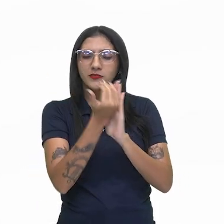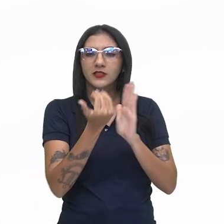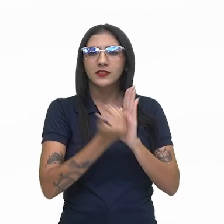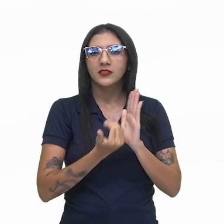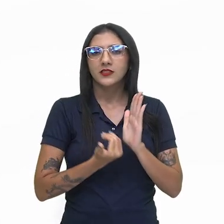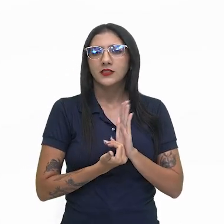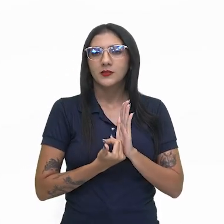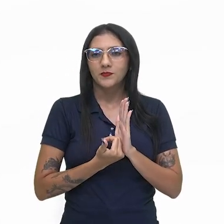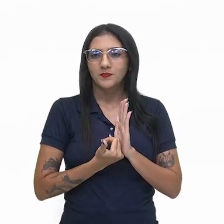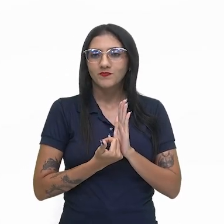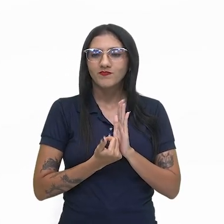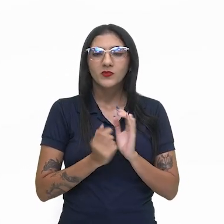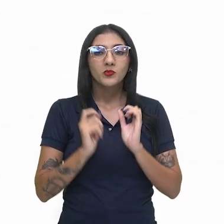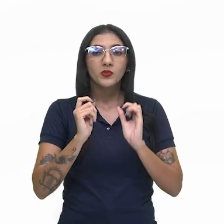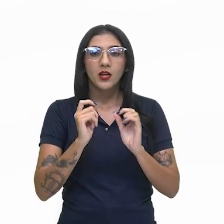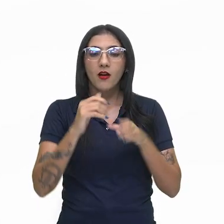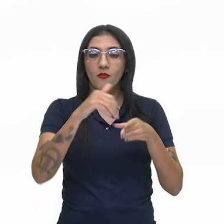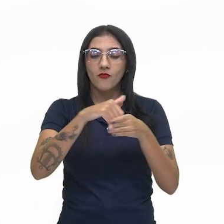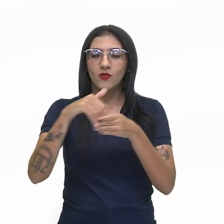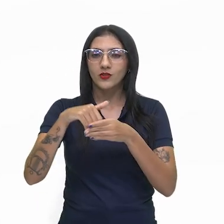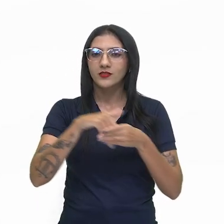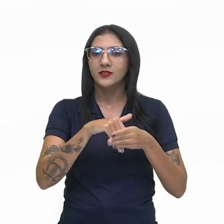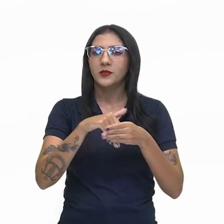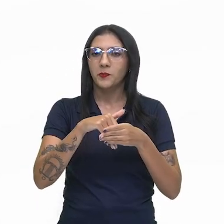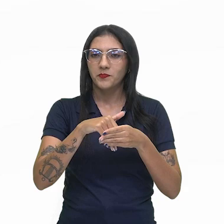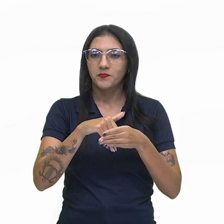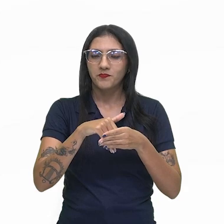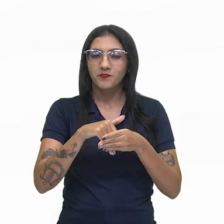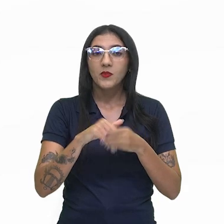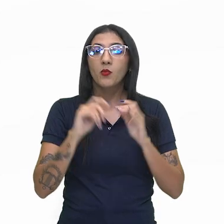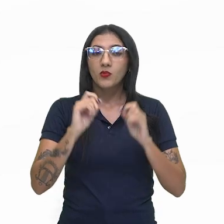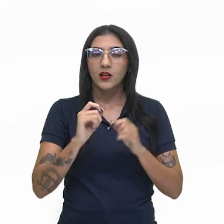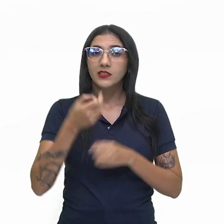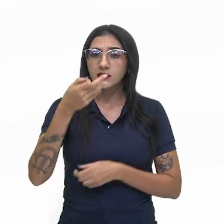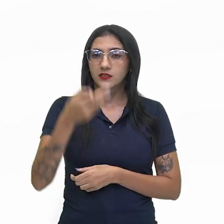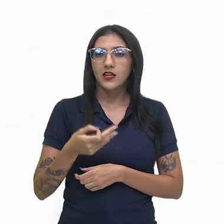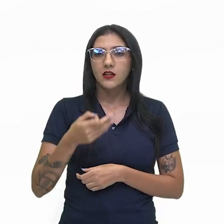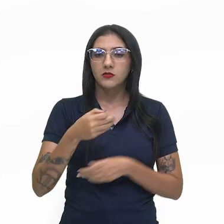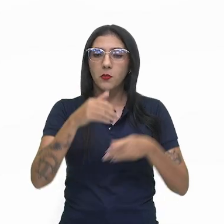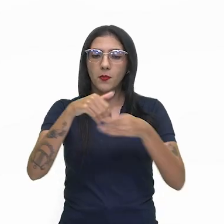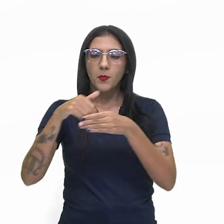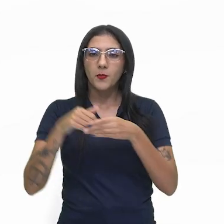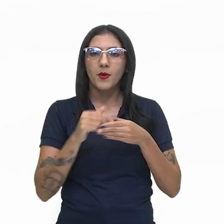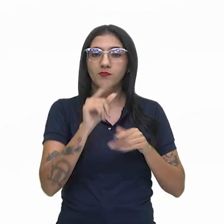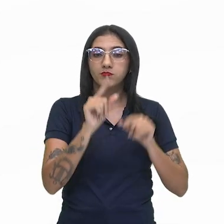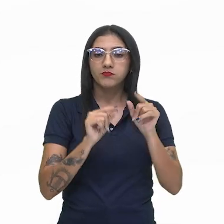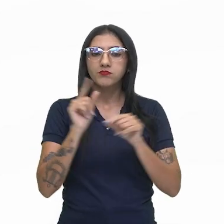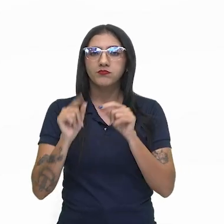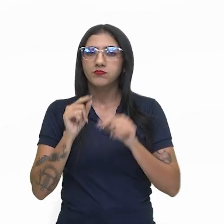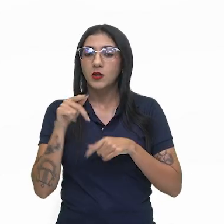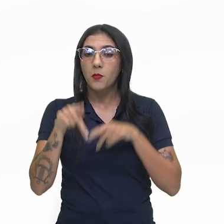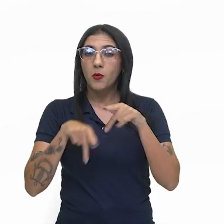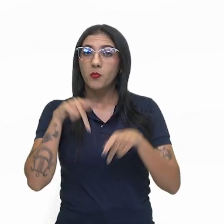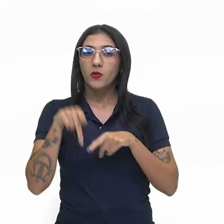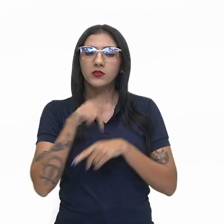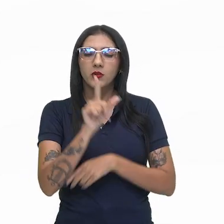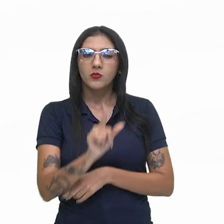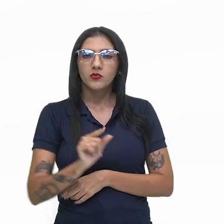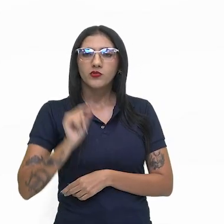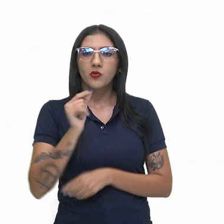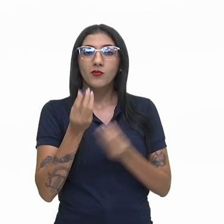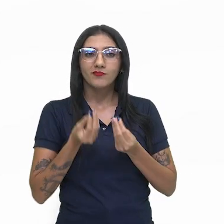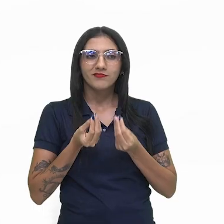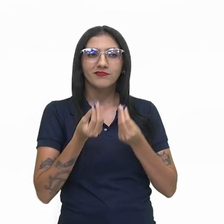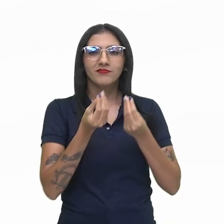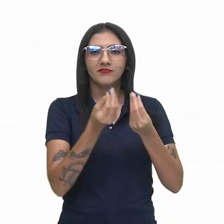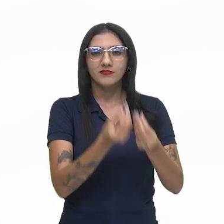como, por exemplo, as eleições. Tá? É legítimo o poder que é dado pelo povo através do